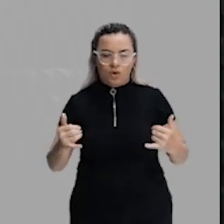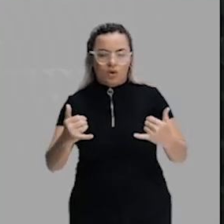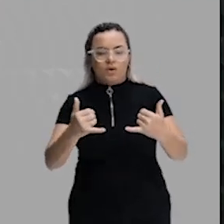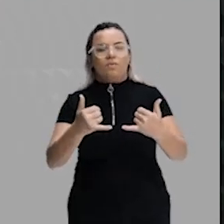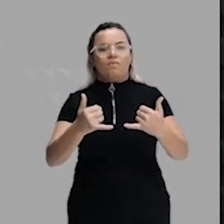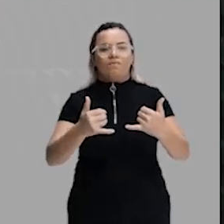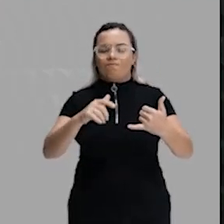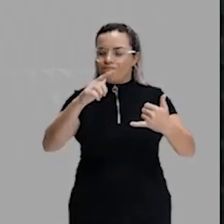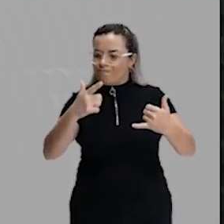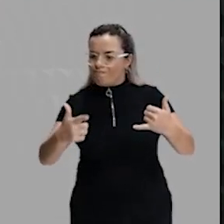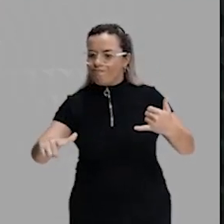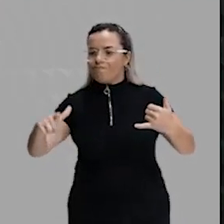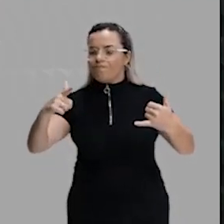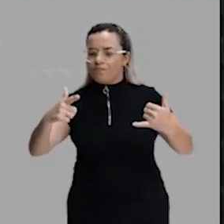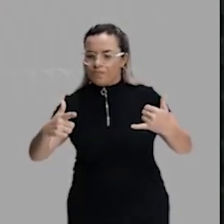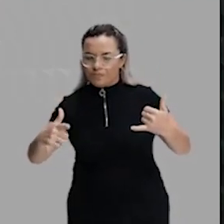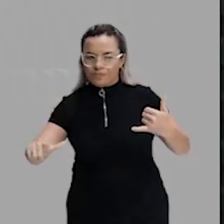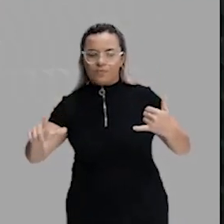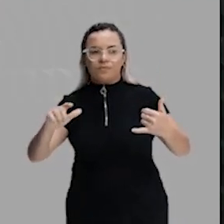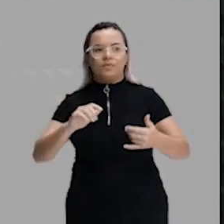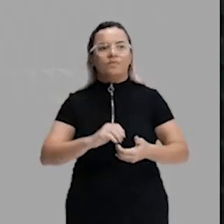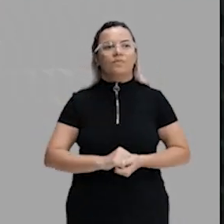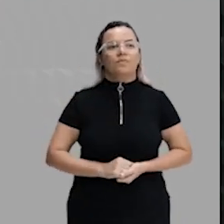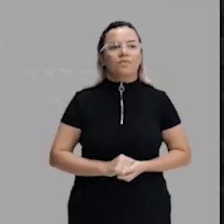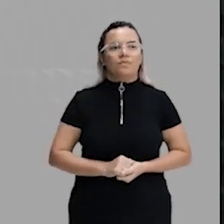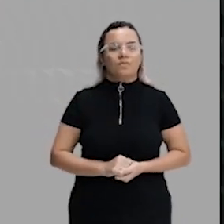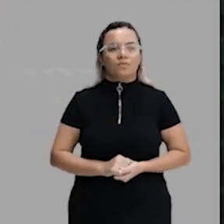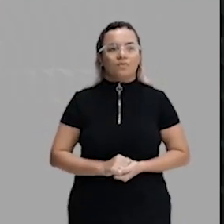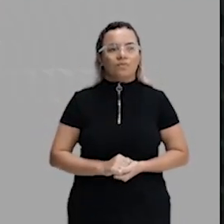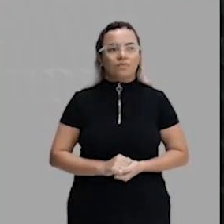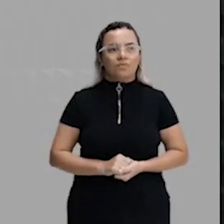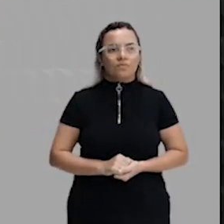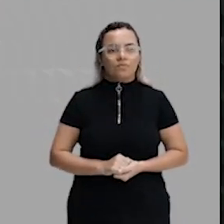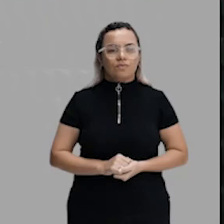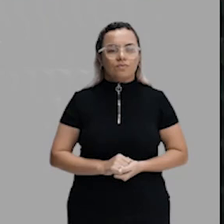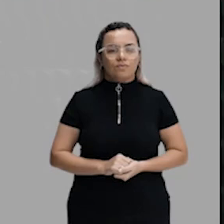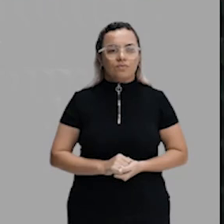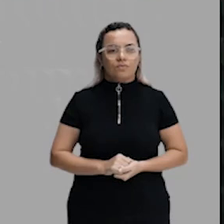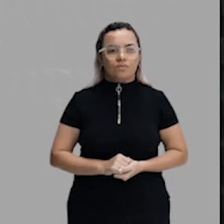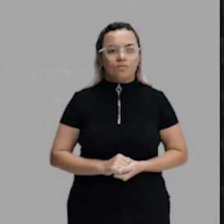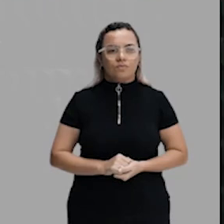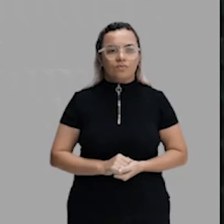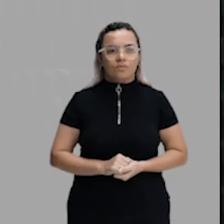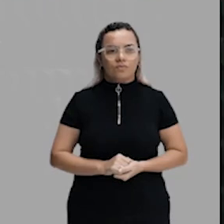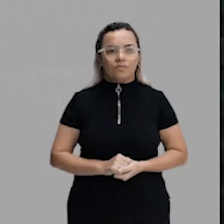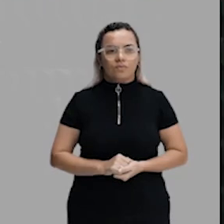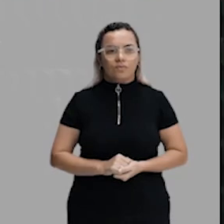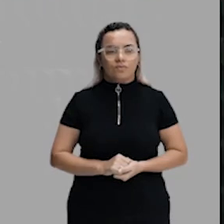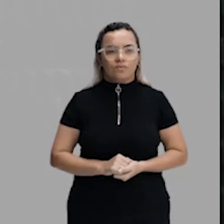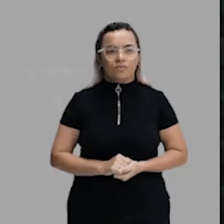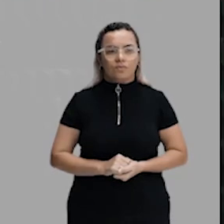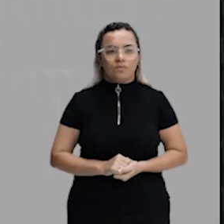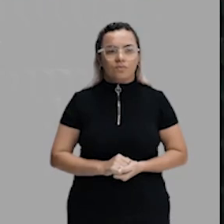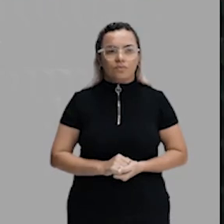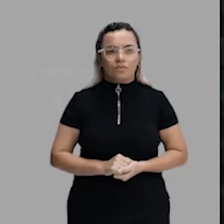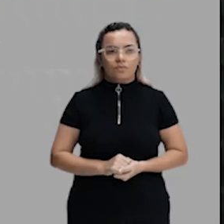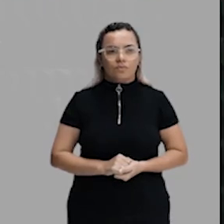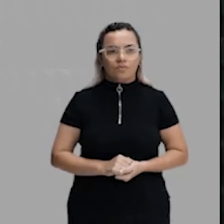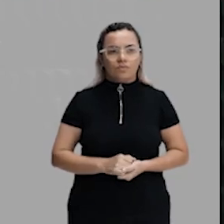ela se repete. Então, nós podemos colocar aqui ela em evidência, ó. Então, vai ficar aqui o resistor equivalente